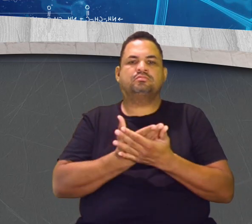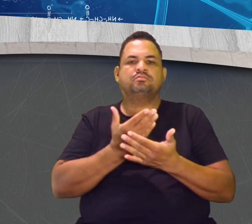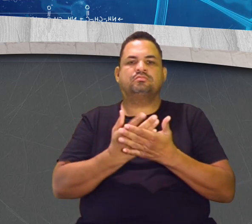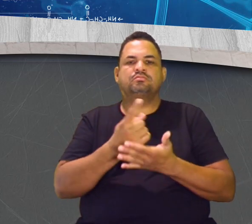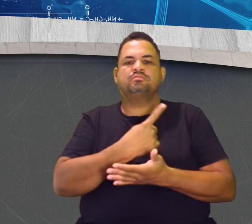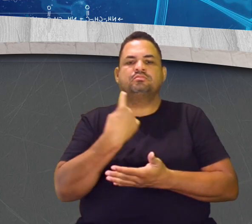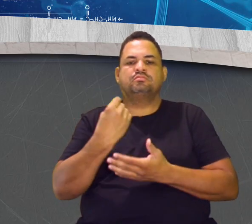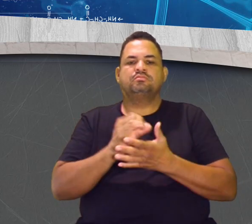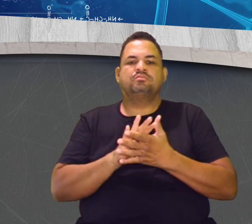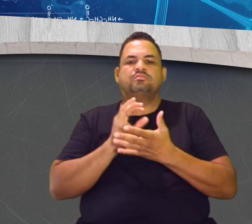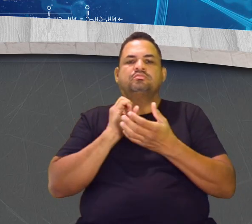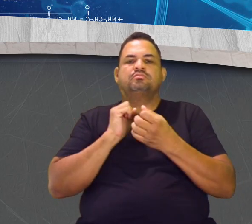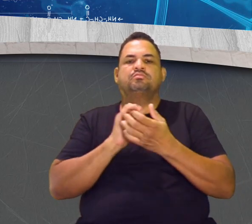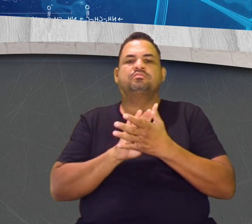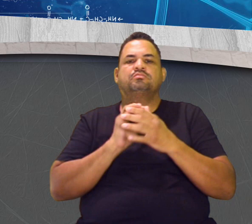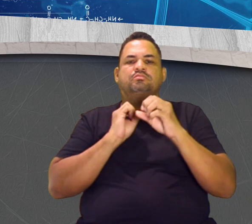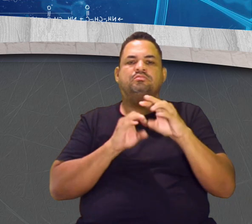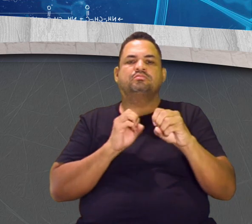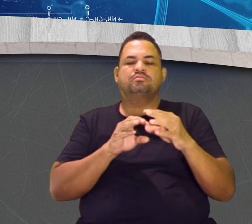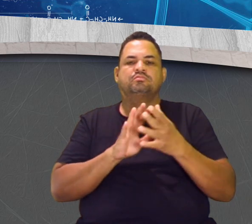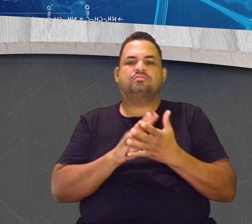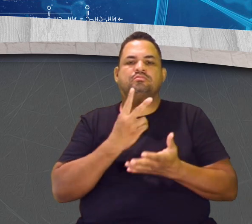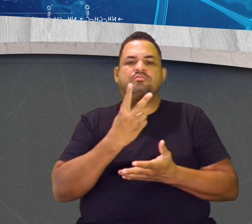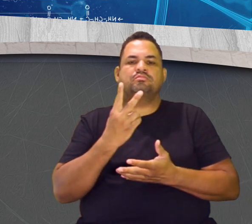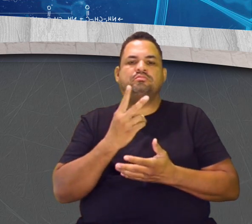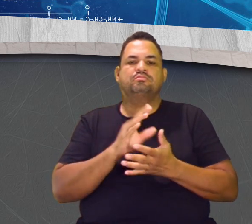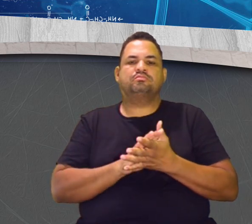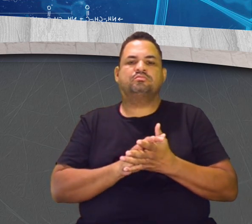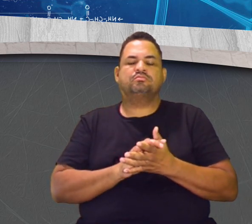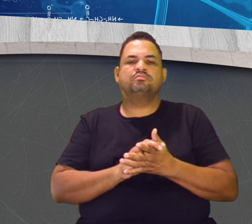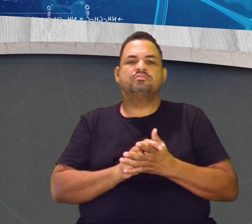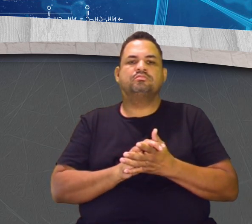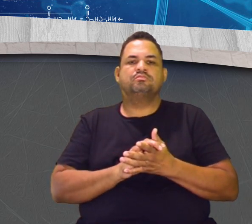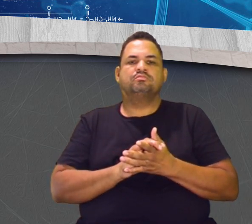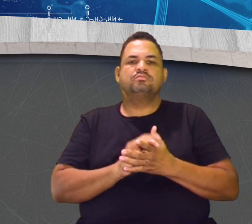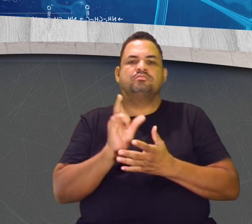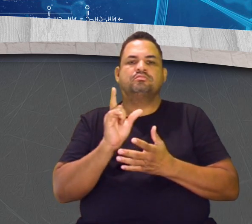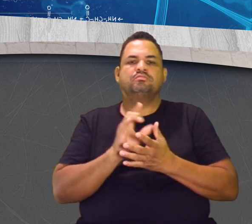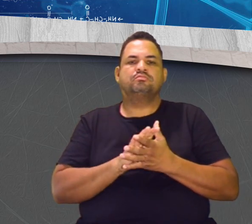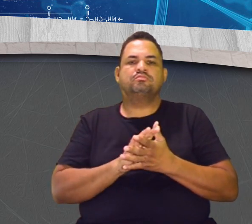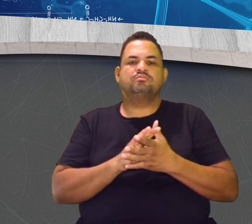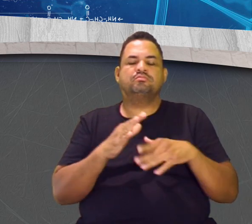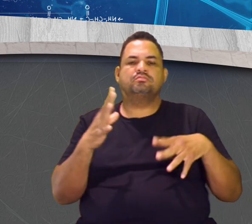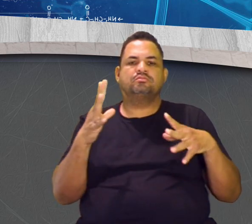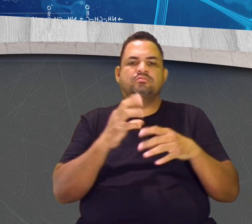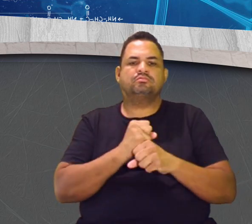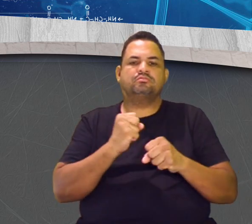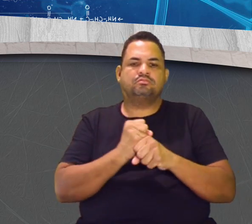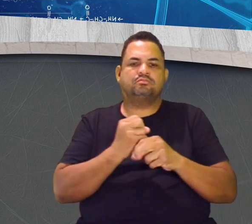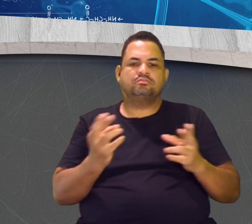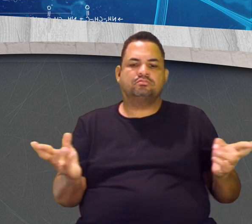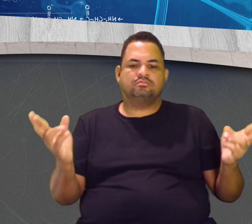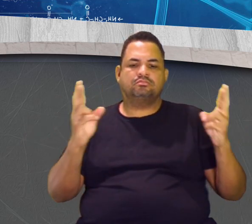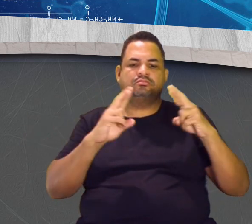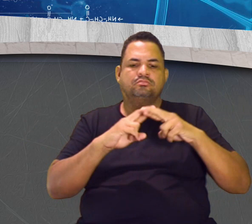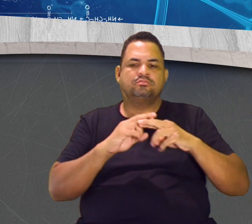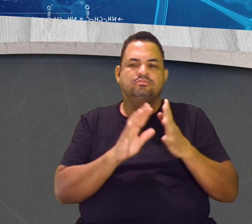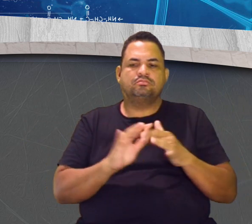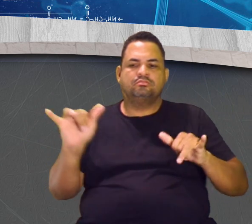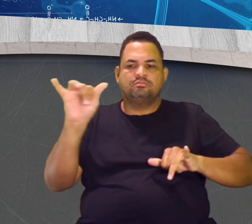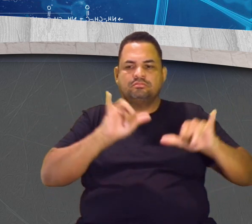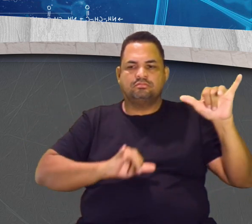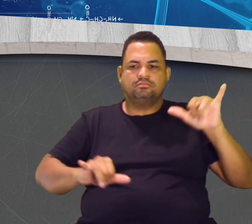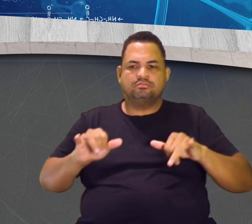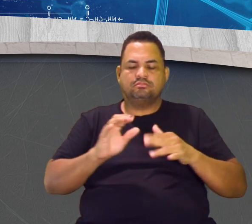nós abordamos 2 termos muito importantes, que nos cálculos das reações químicas,